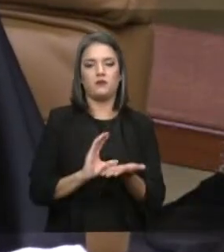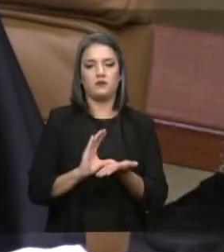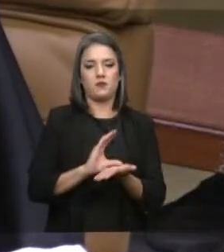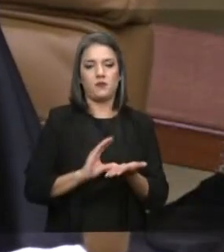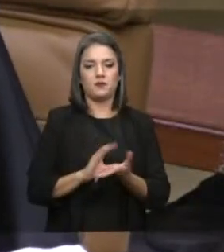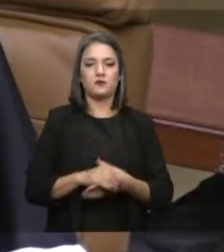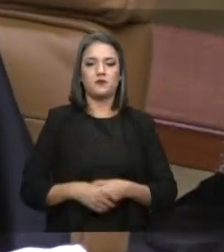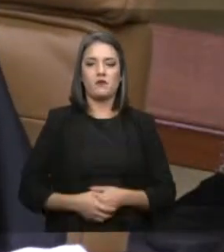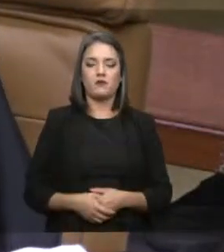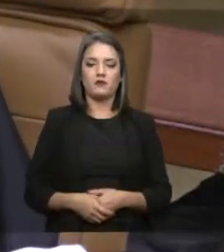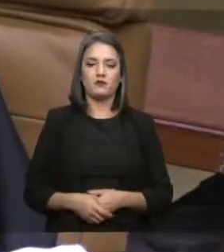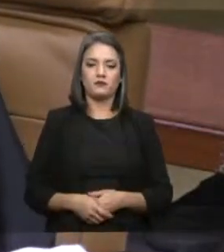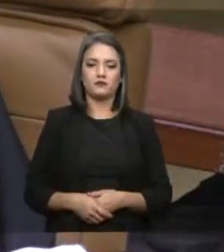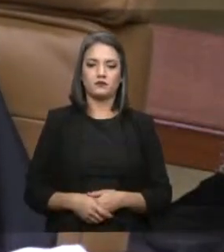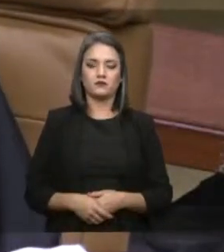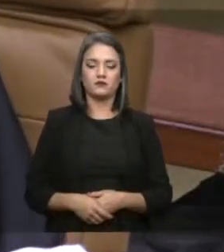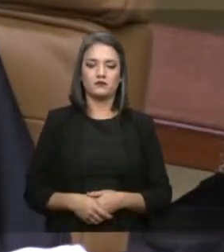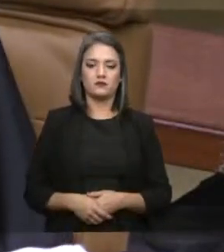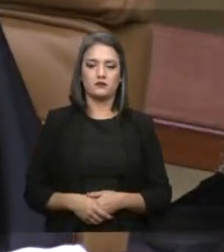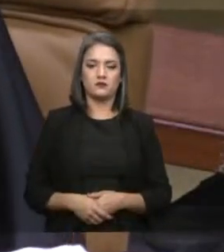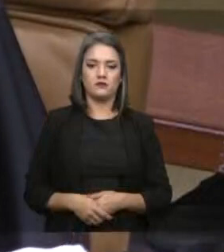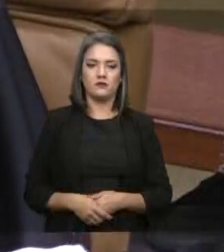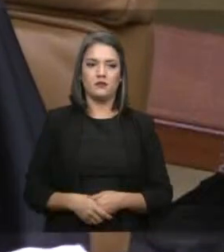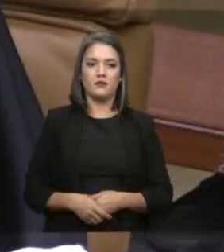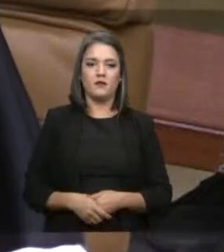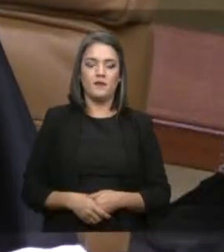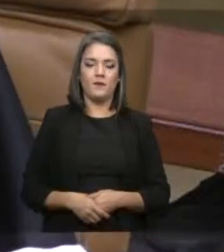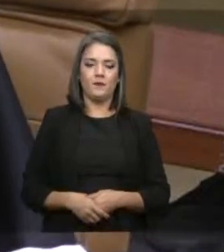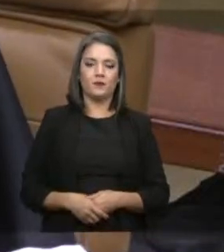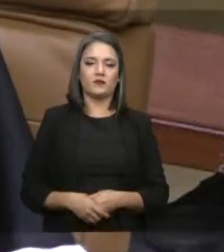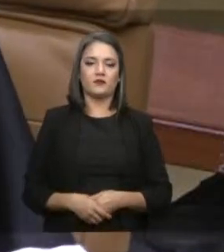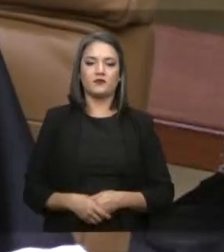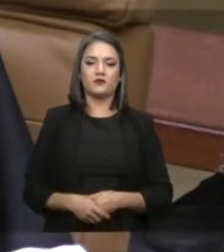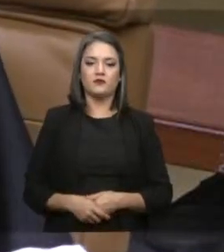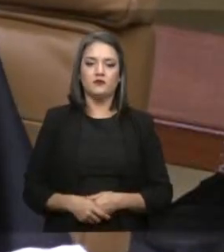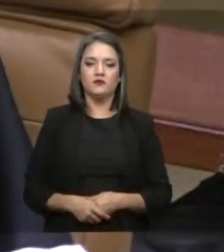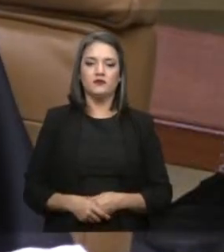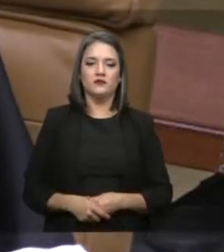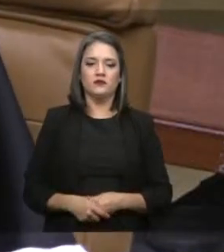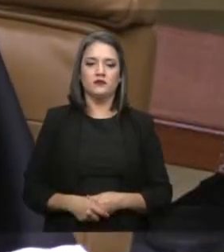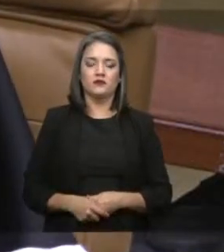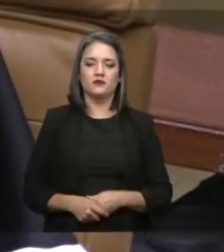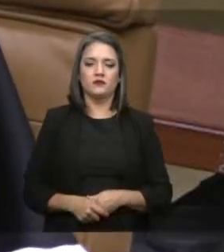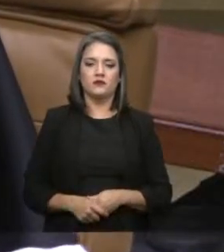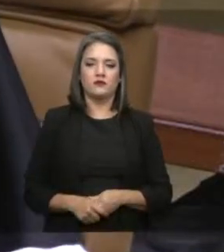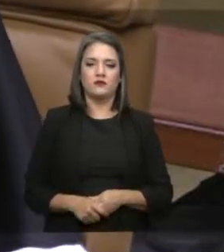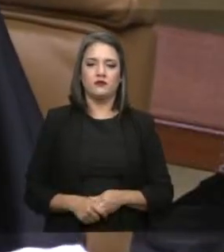República e as demais o argumento que é